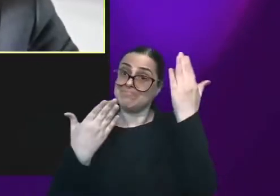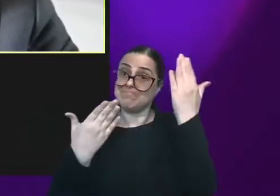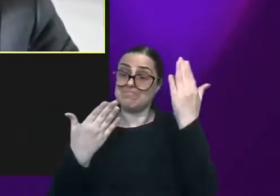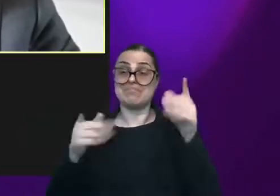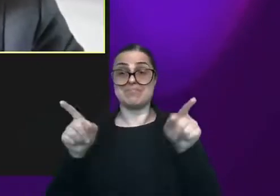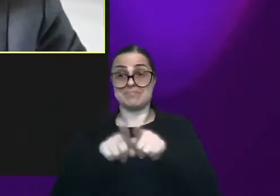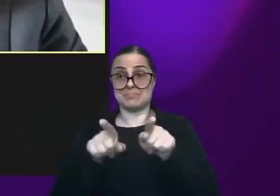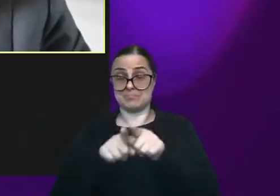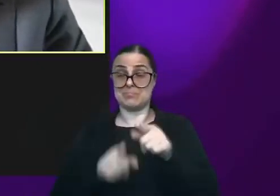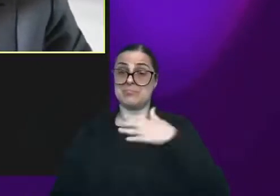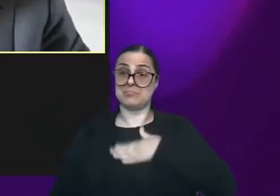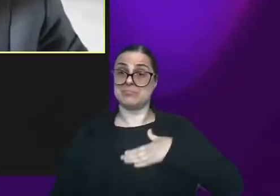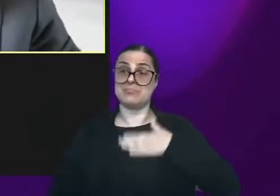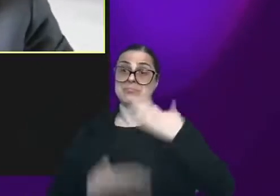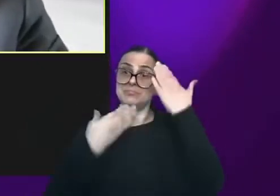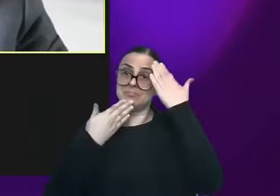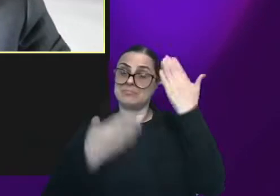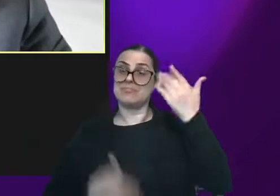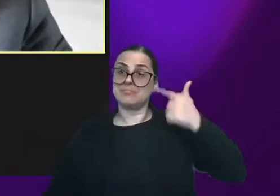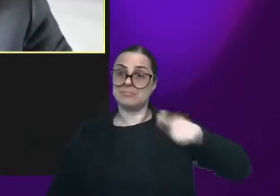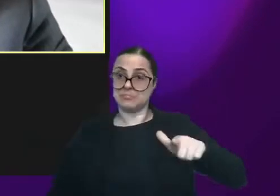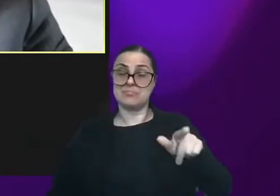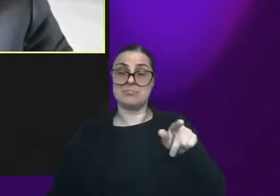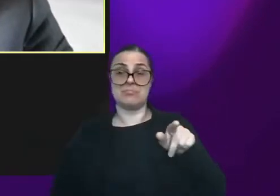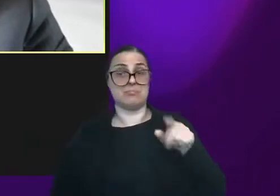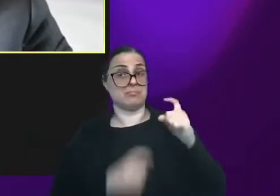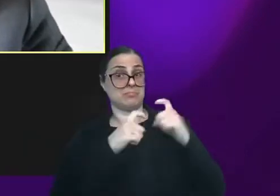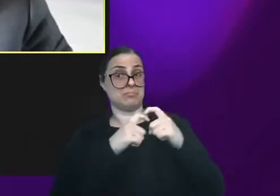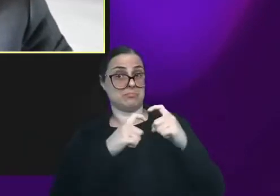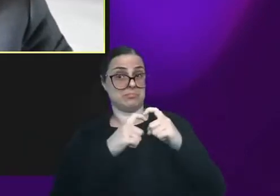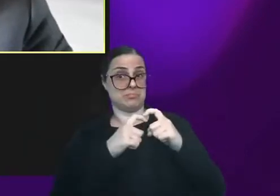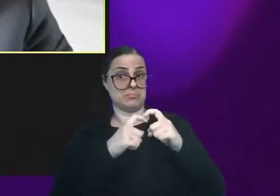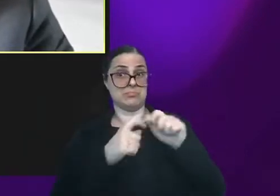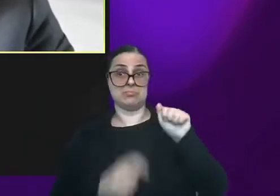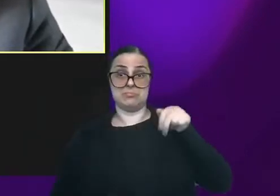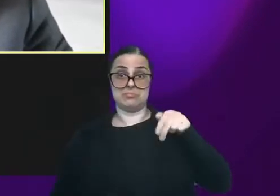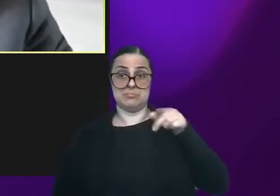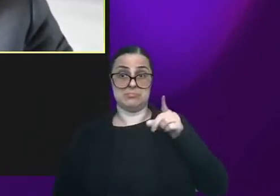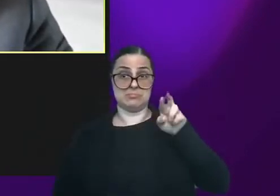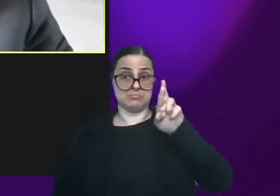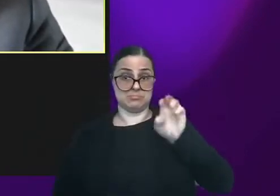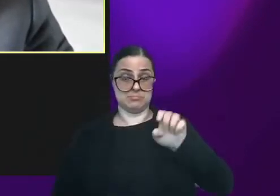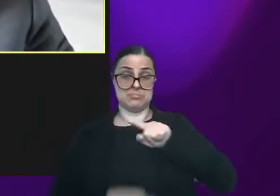de agradecer mais uma vez Dr. André Ibrahim, doutora